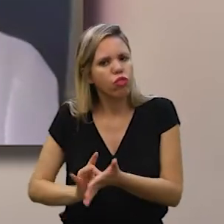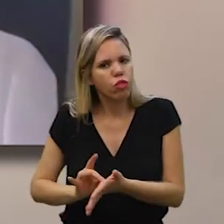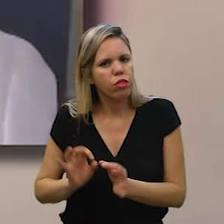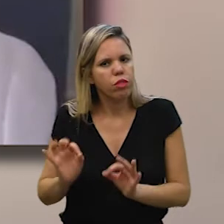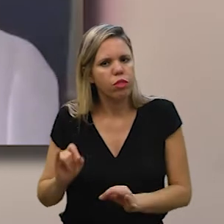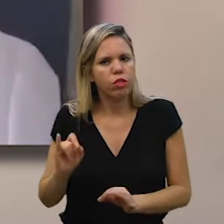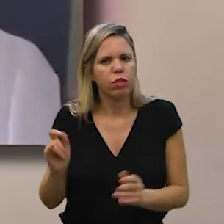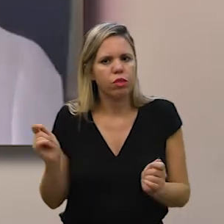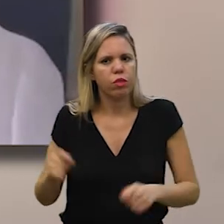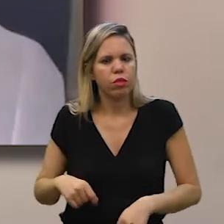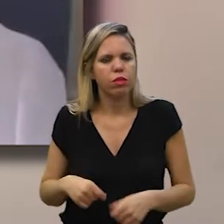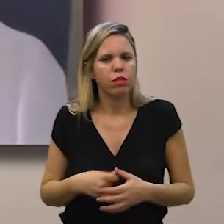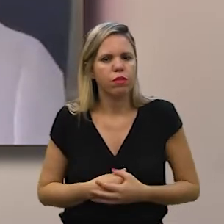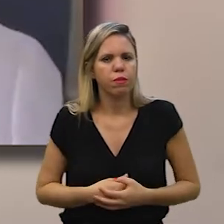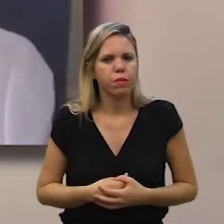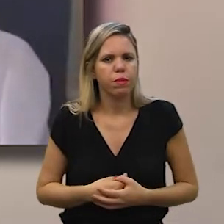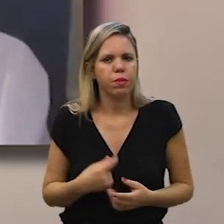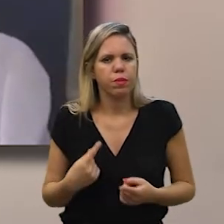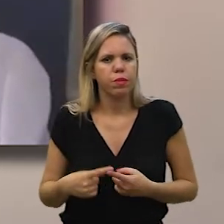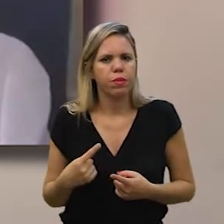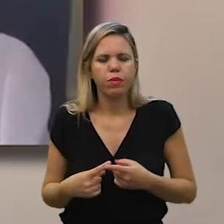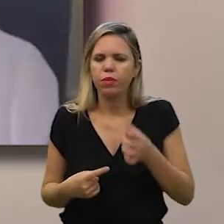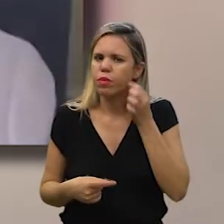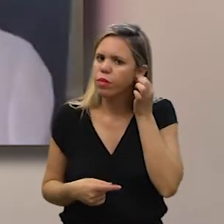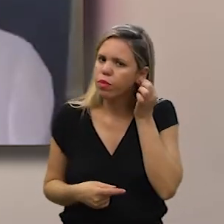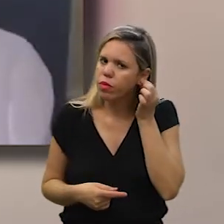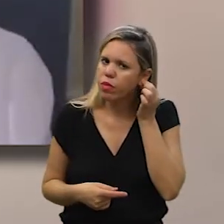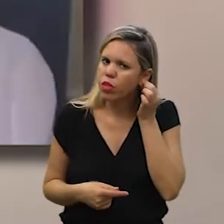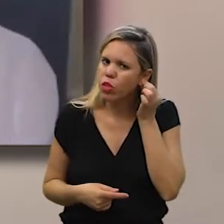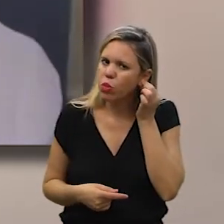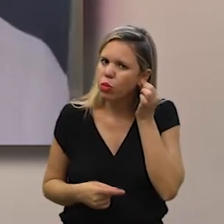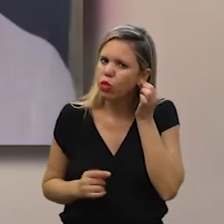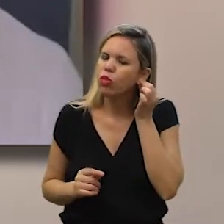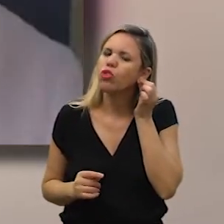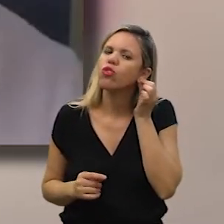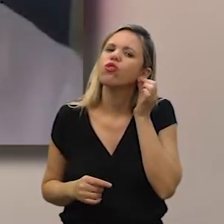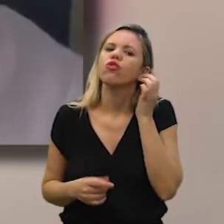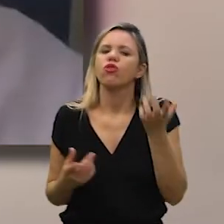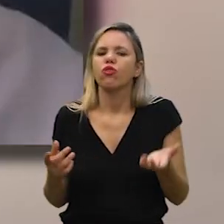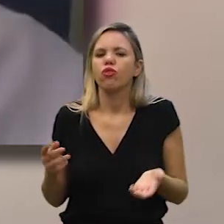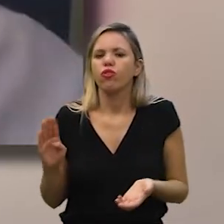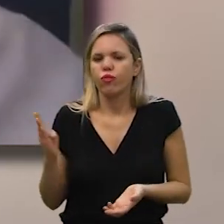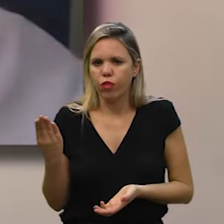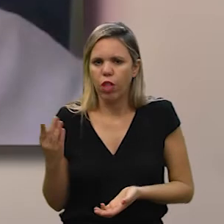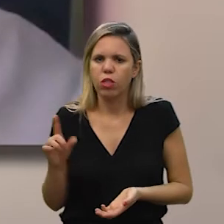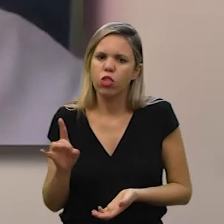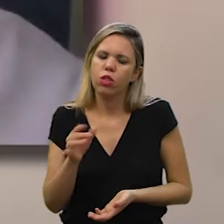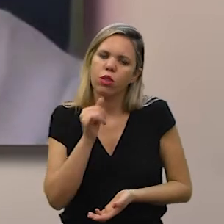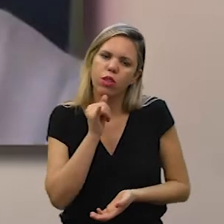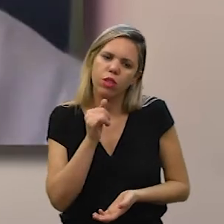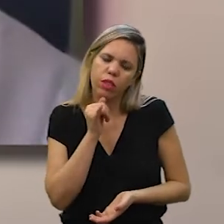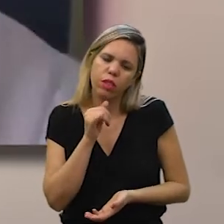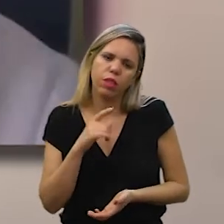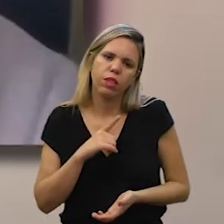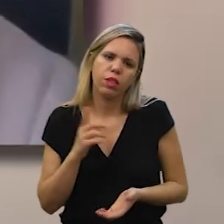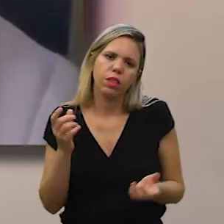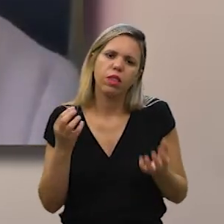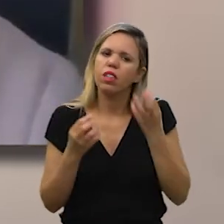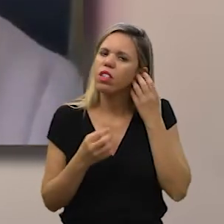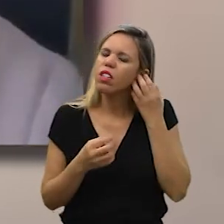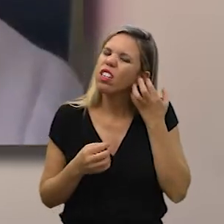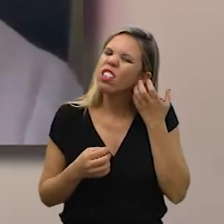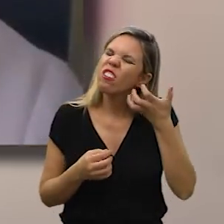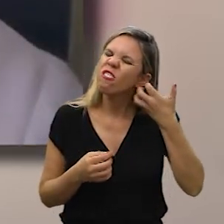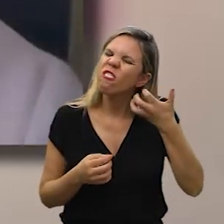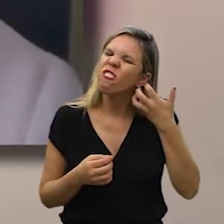joia, se for possível, porque o brinco de bijuteria, é só para exemplificar, né? O que mais dá